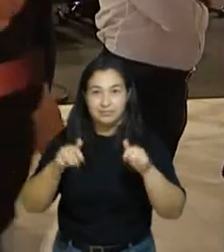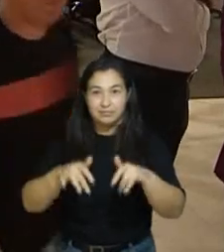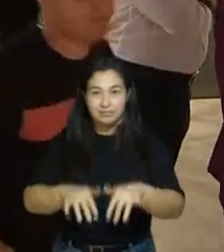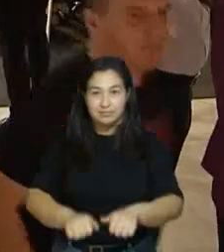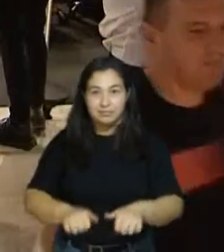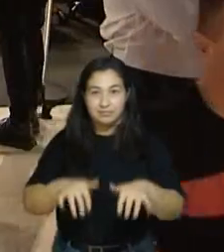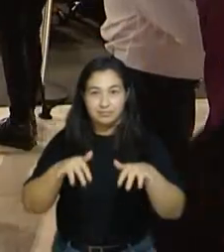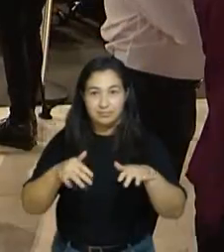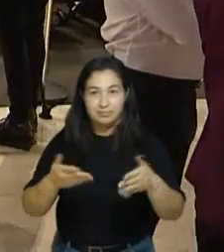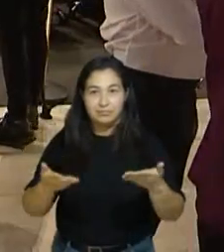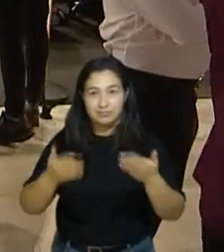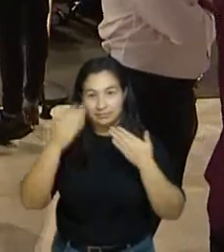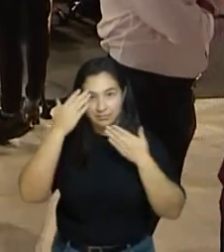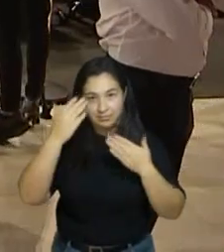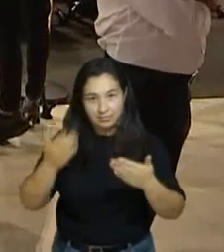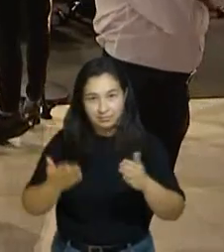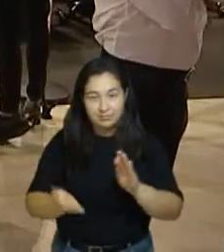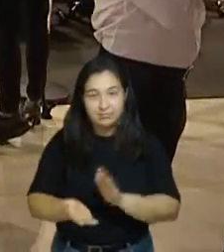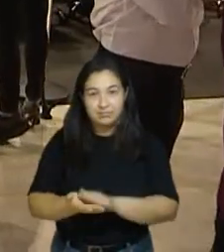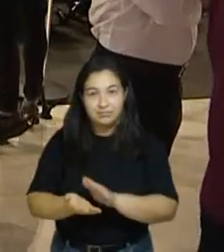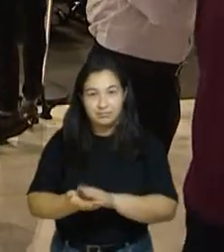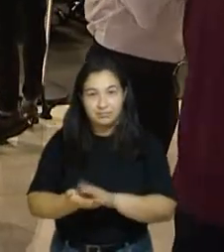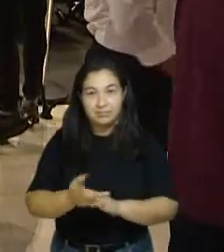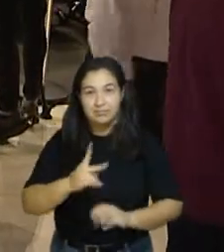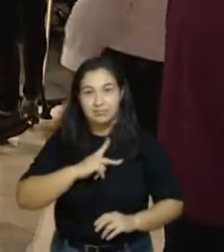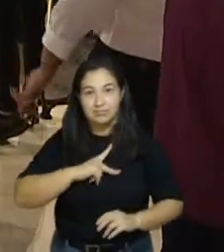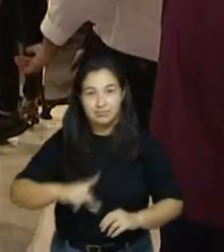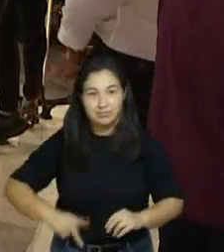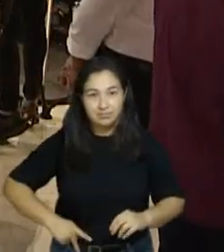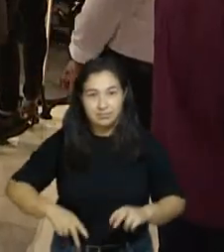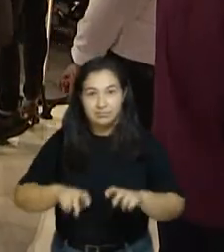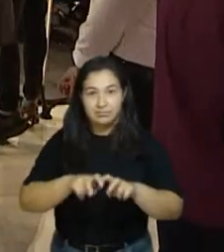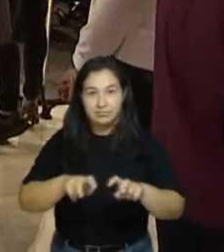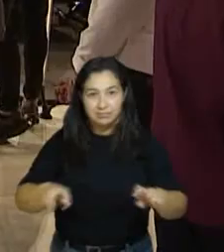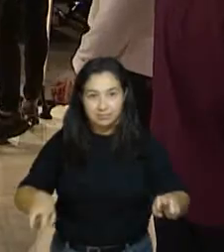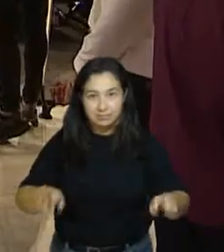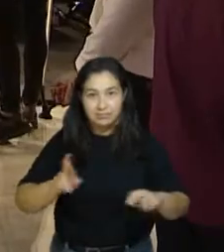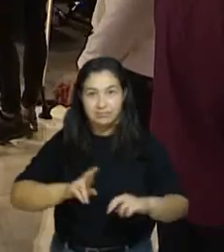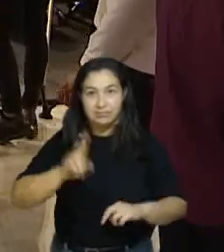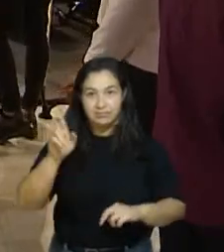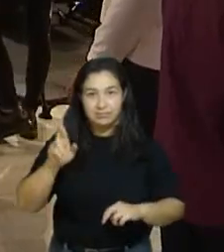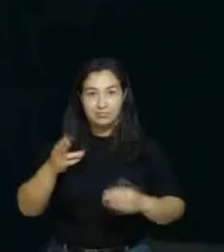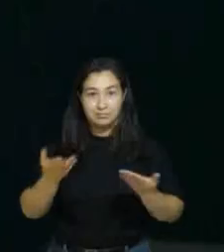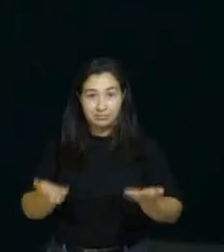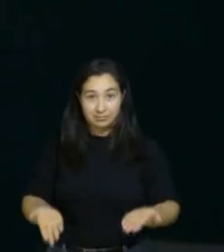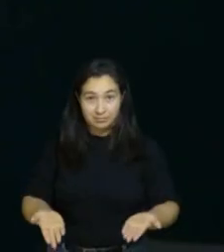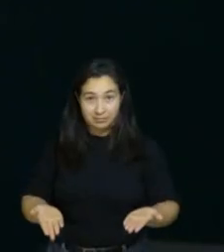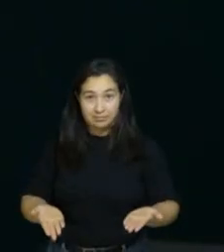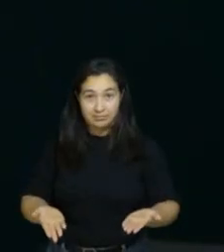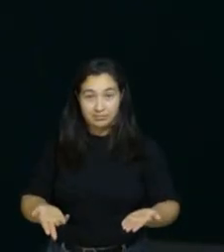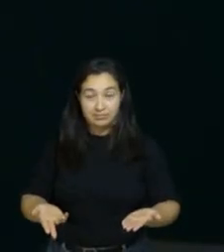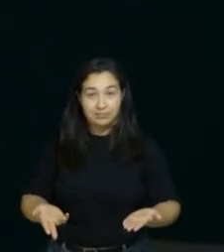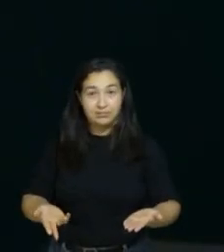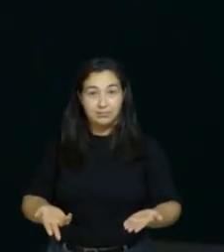agradecer e parabenizar o nosso Presidente a mesa diretora por esse momento